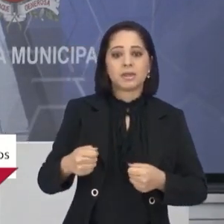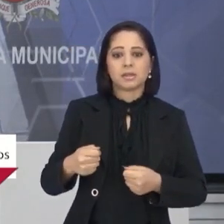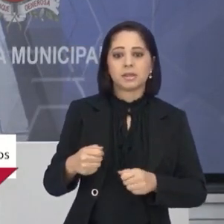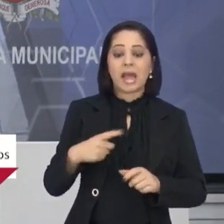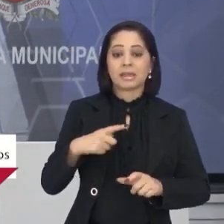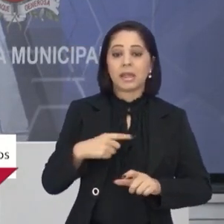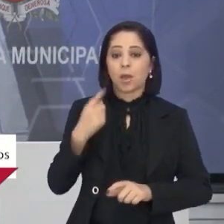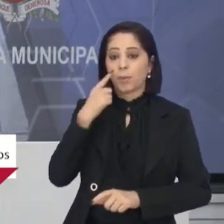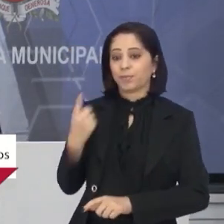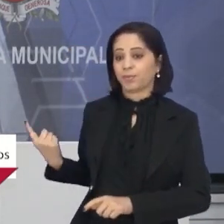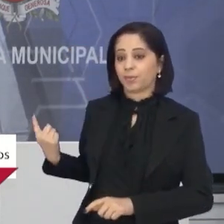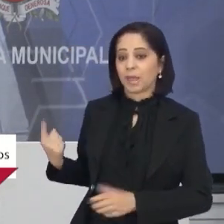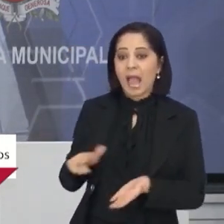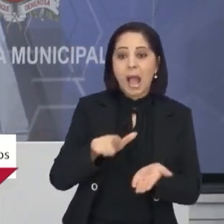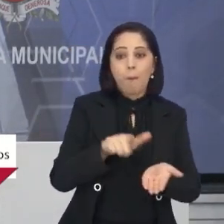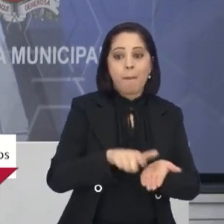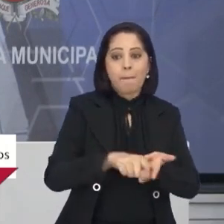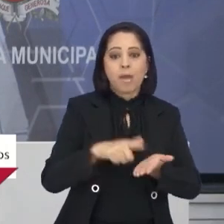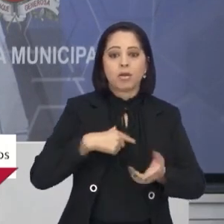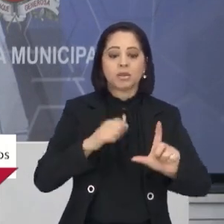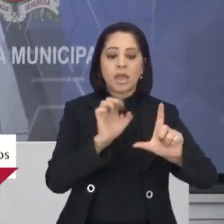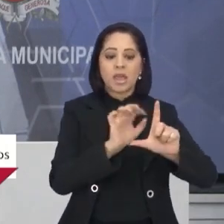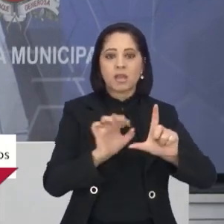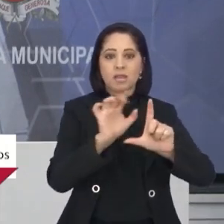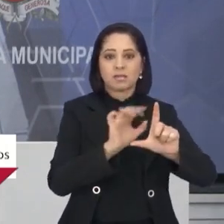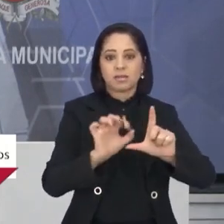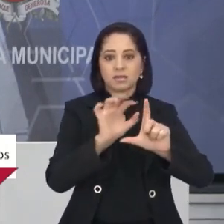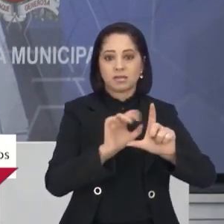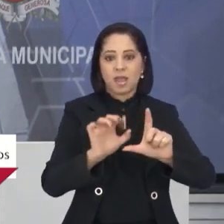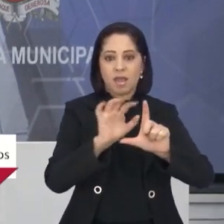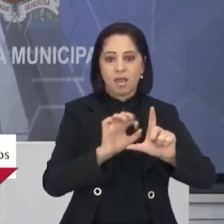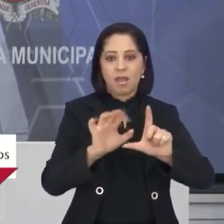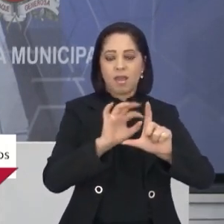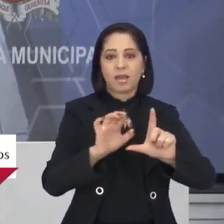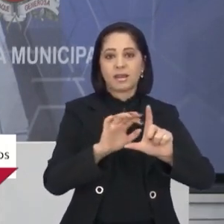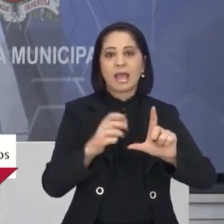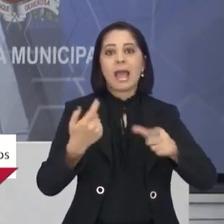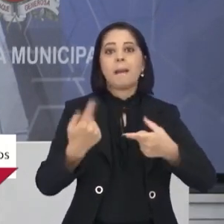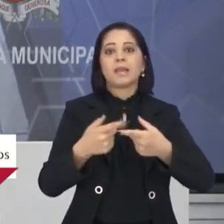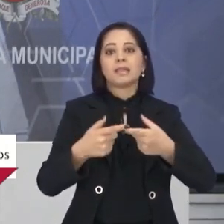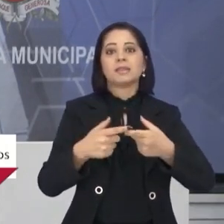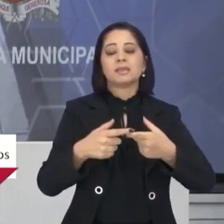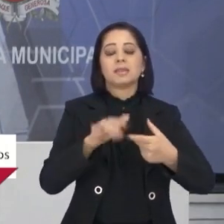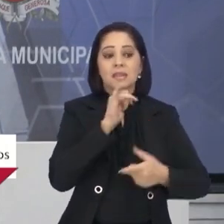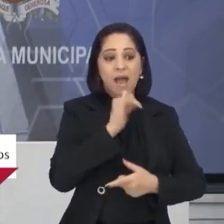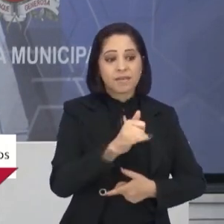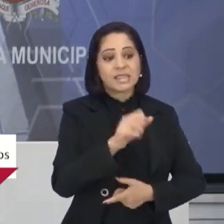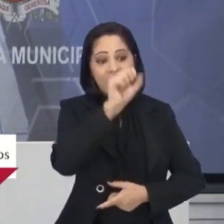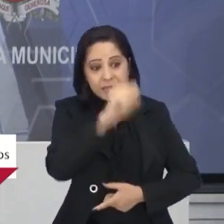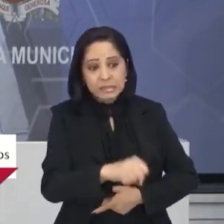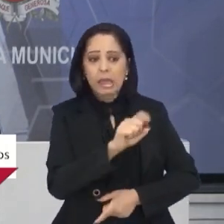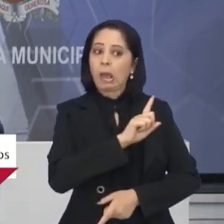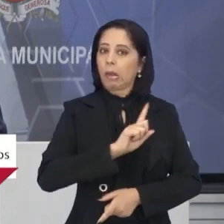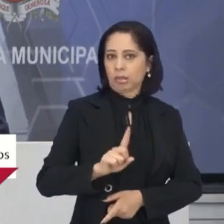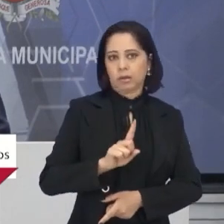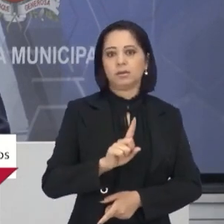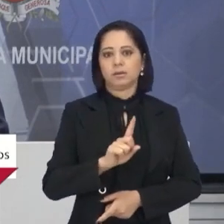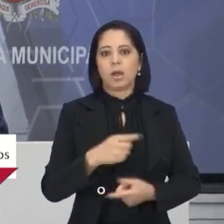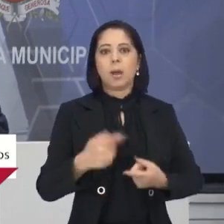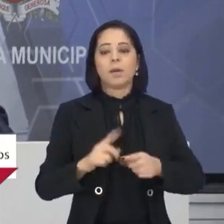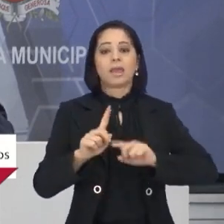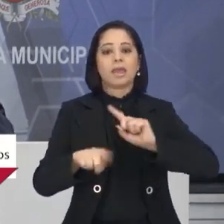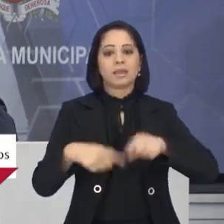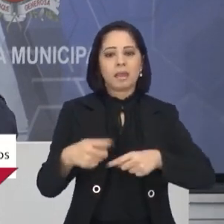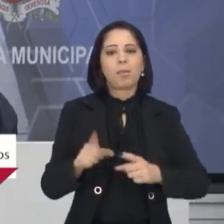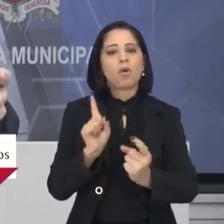um code que é necessário que faça o nosso rsvp que faça a confirmação da presença para que no momento da chegada seja